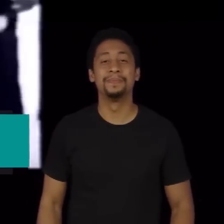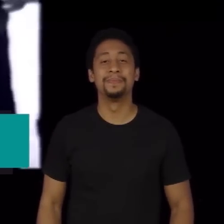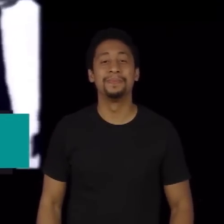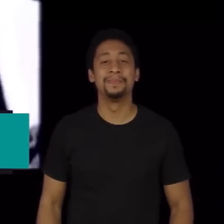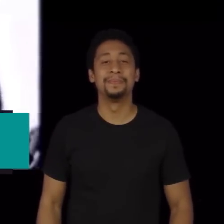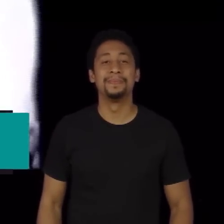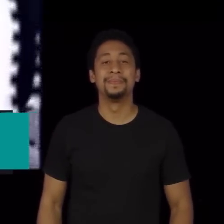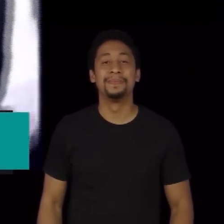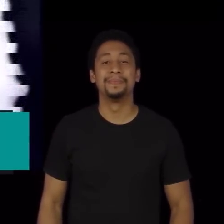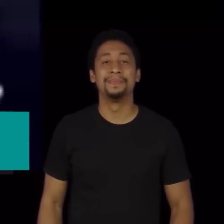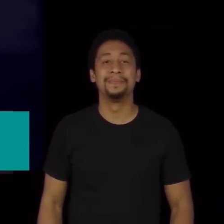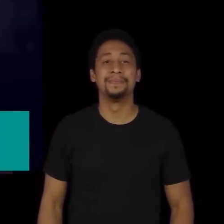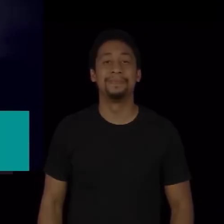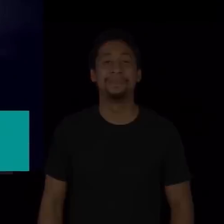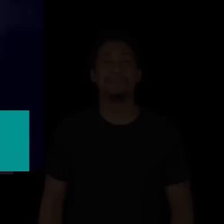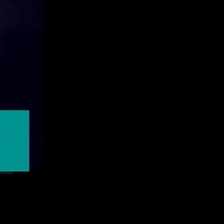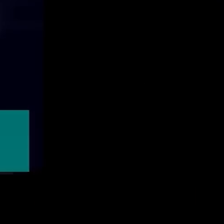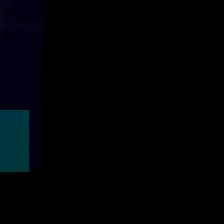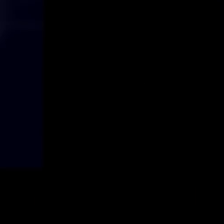bêbado demais,